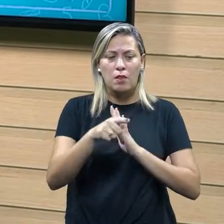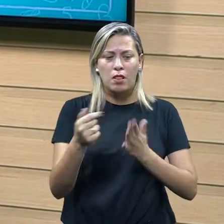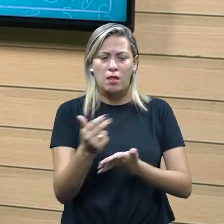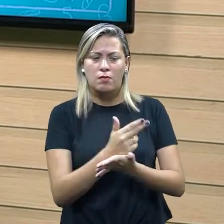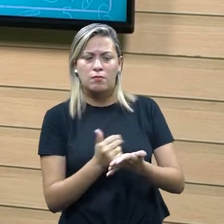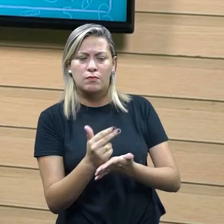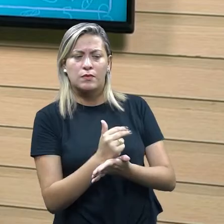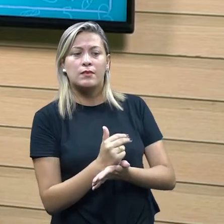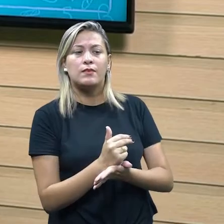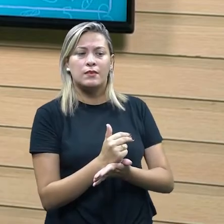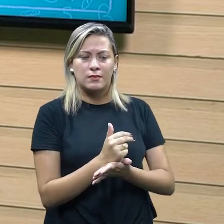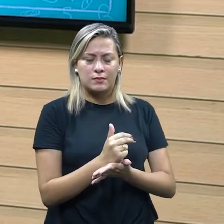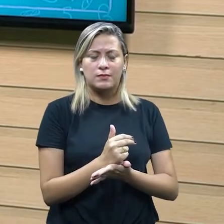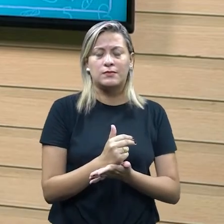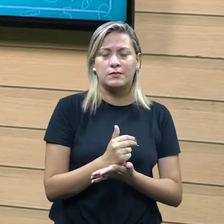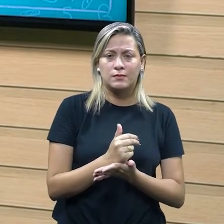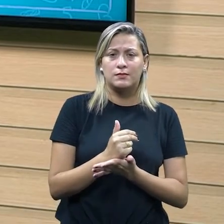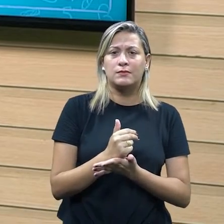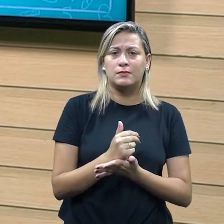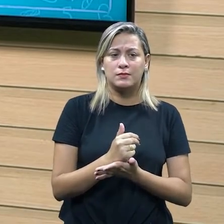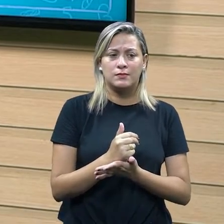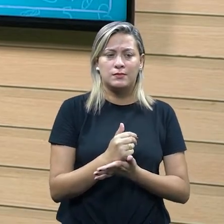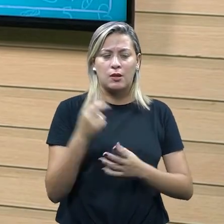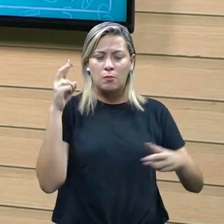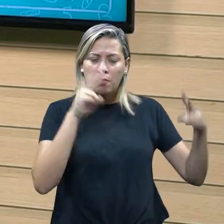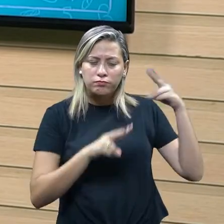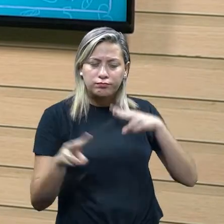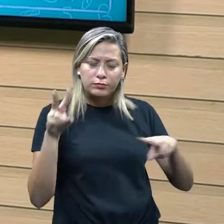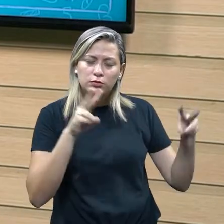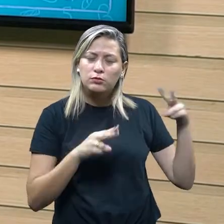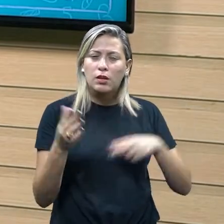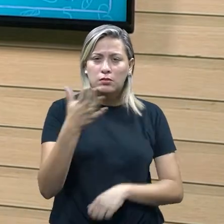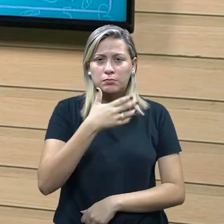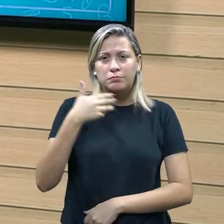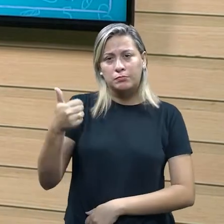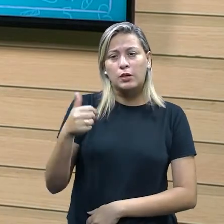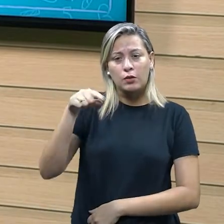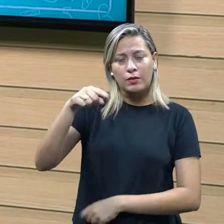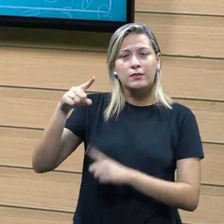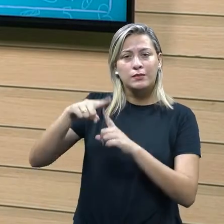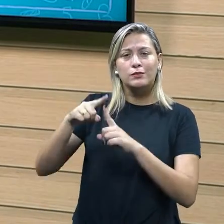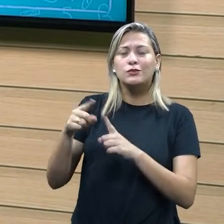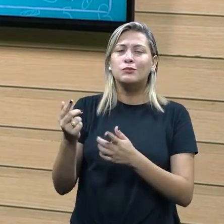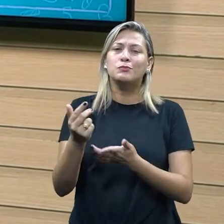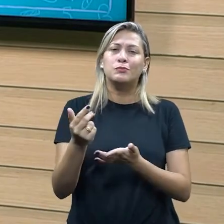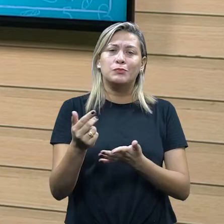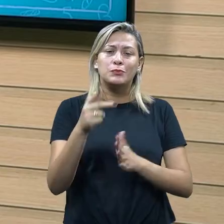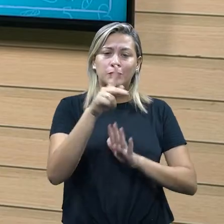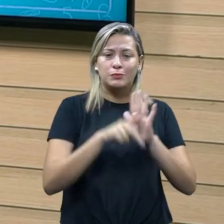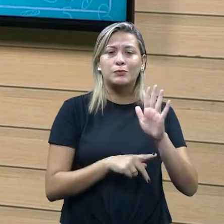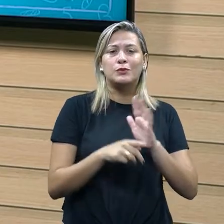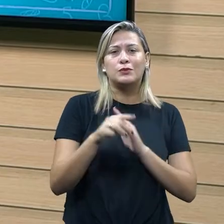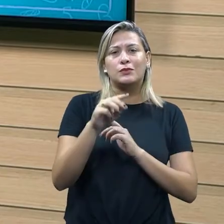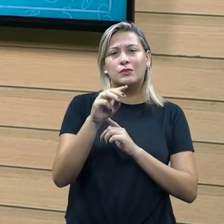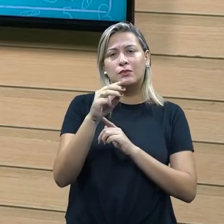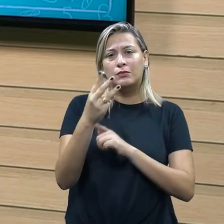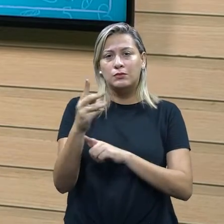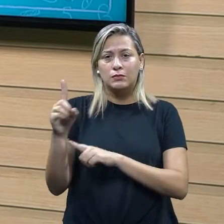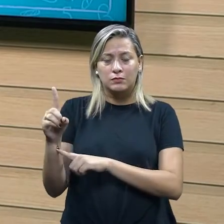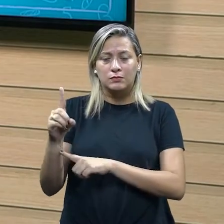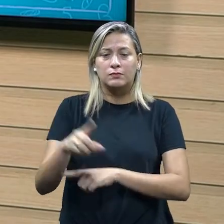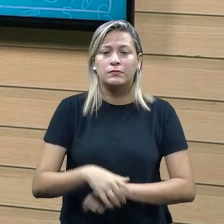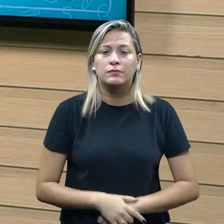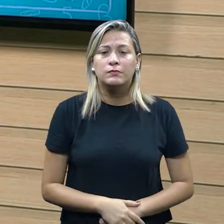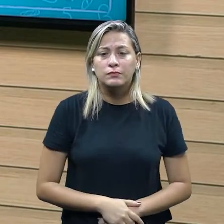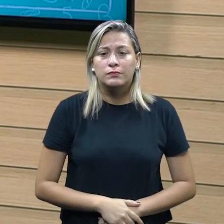fica bem mais refletido nesse tipo de projeto, né? Nesse tipo de modelagem 3D. Então a modelagem